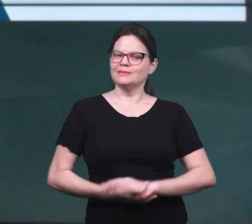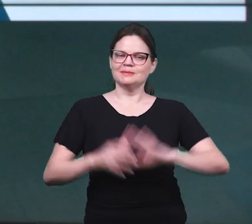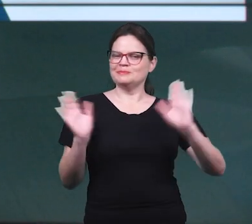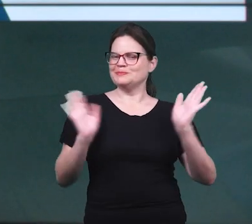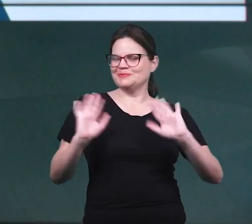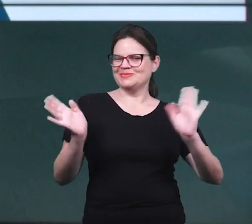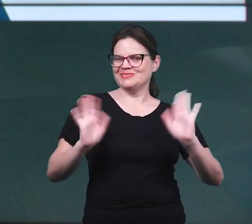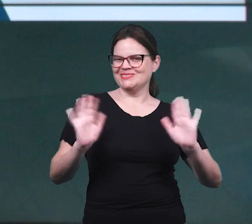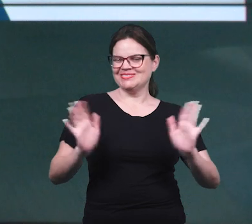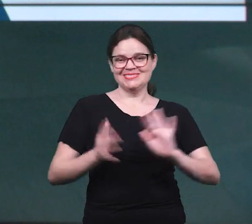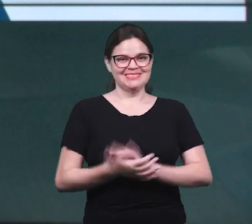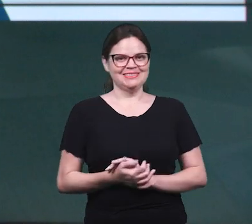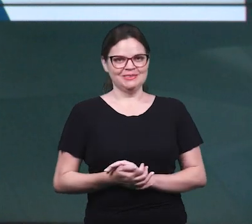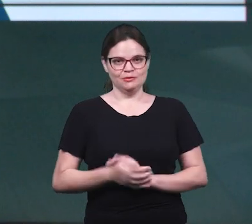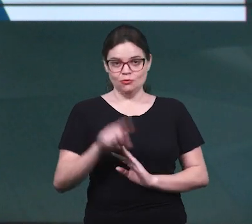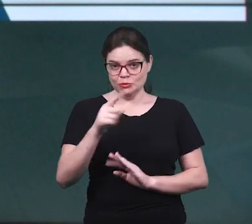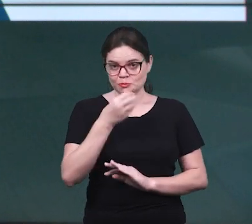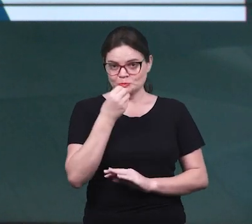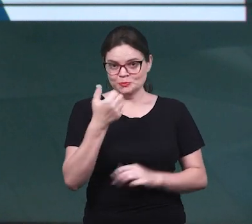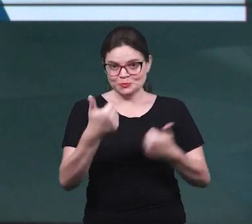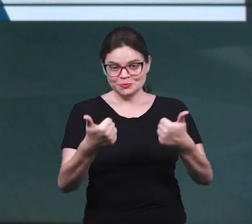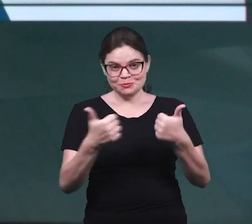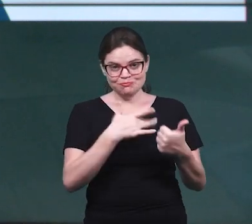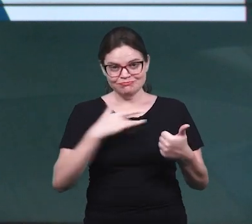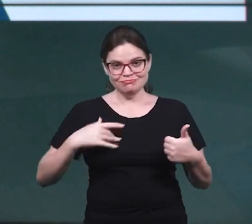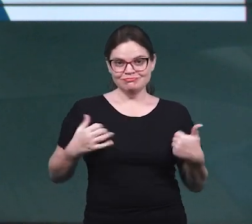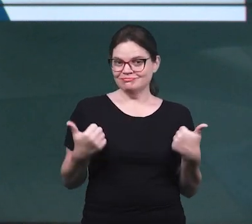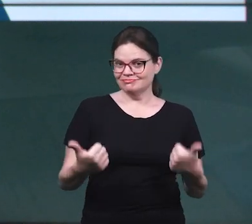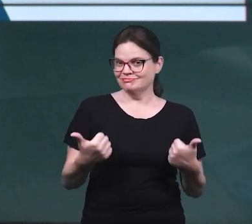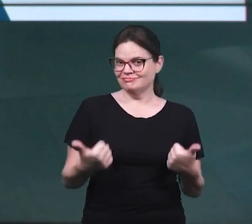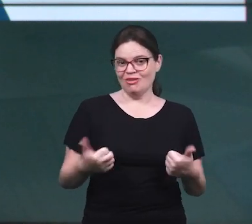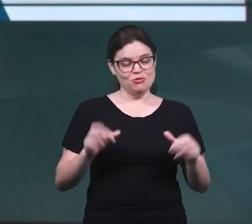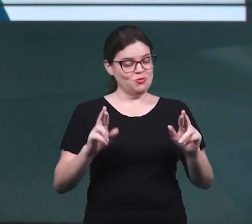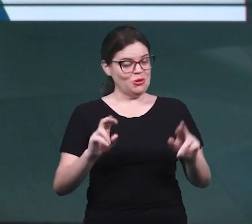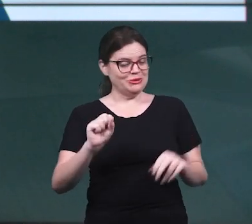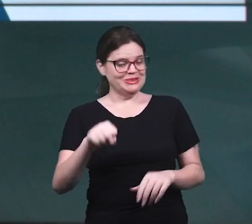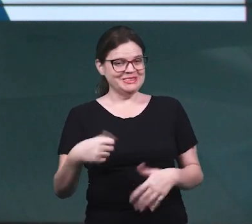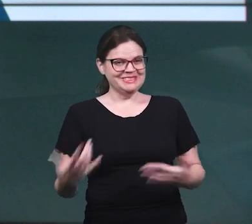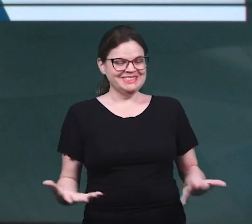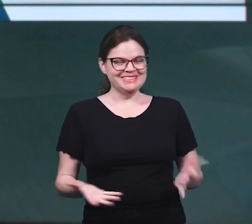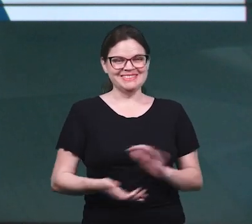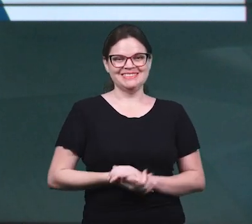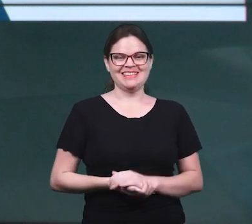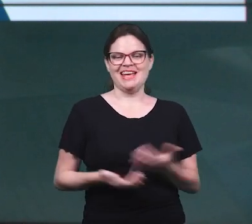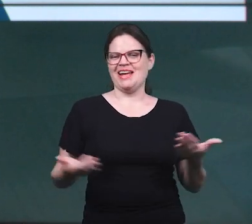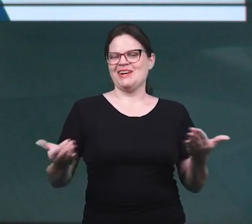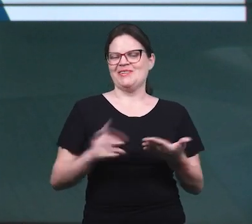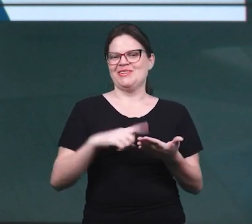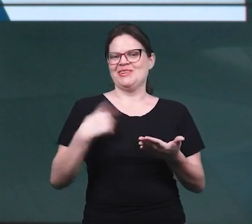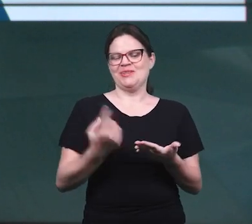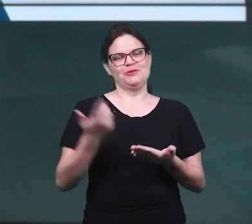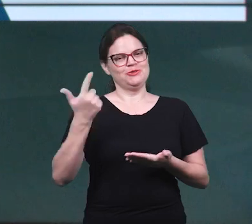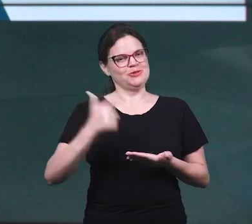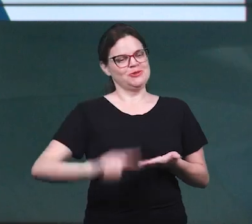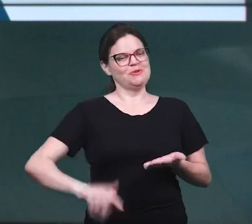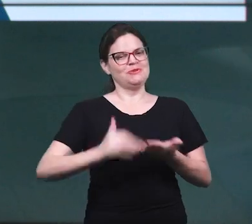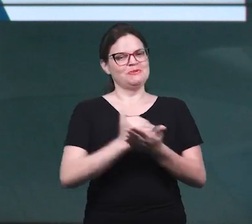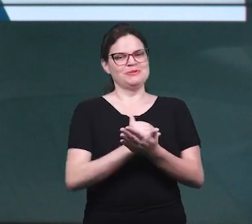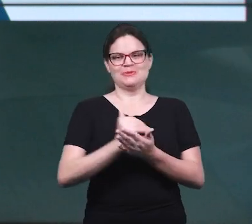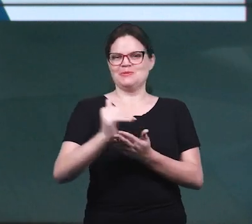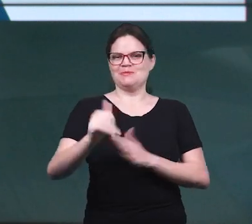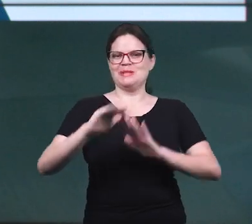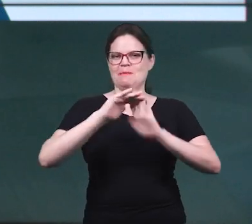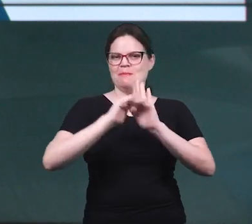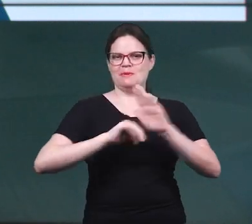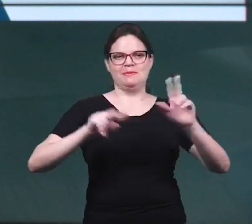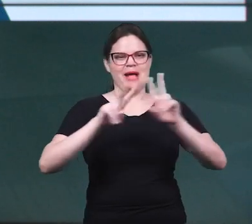Olá, como é que você está? Espero que bem. Mas dessa vez nós estamos aqui para